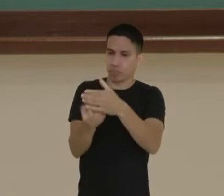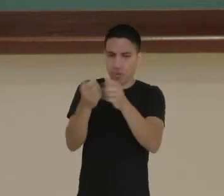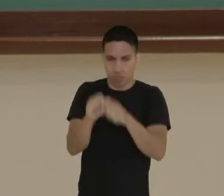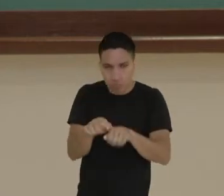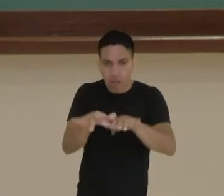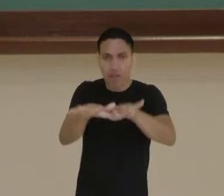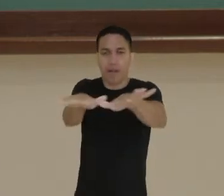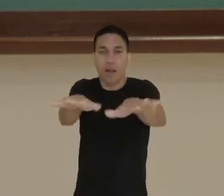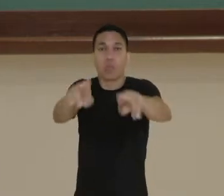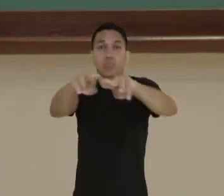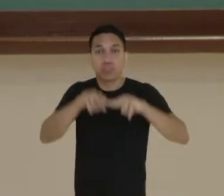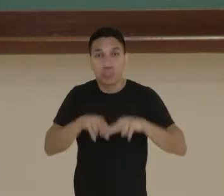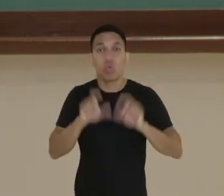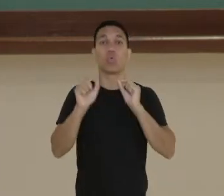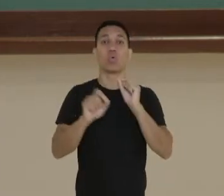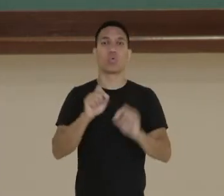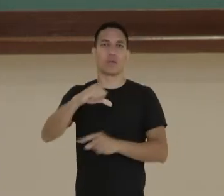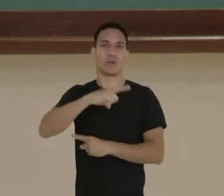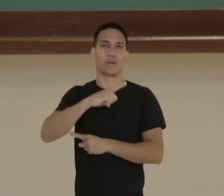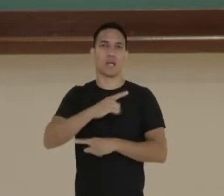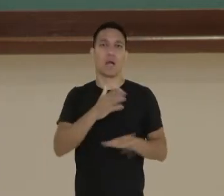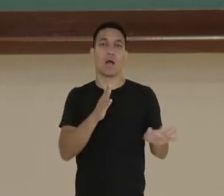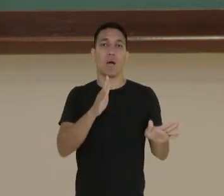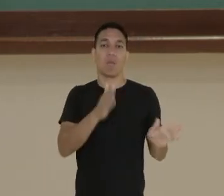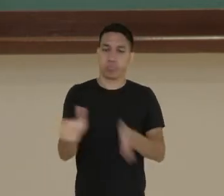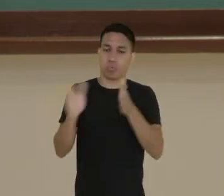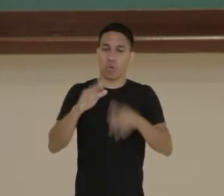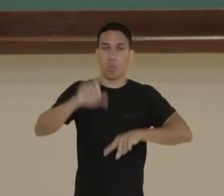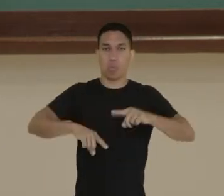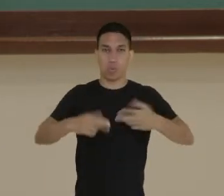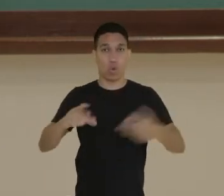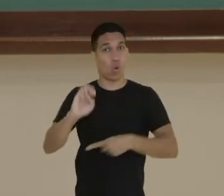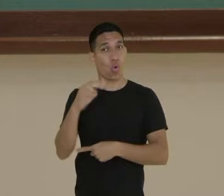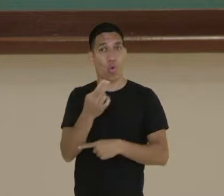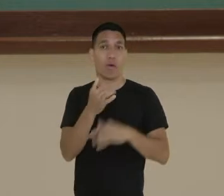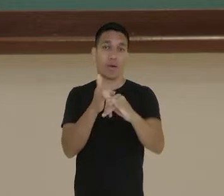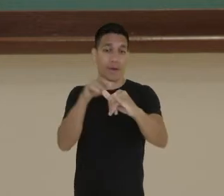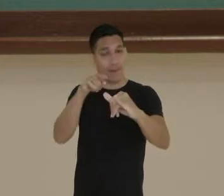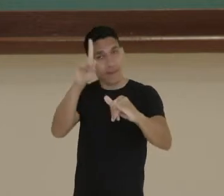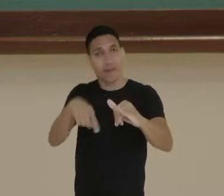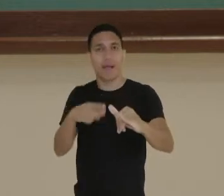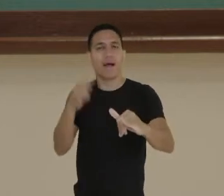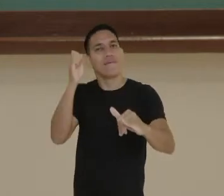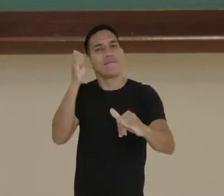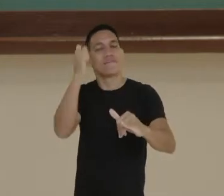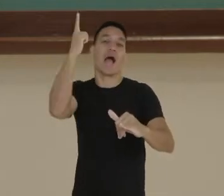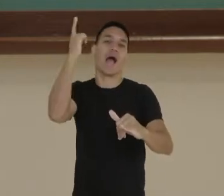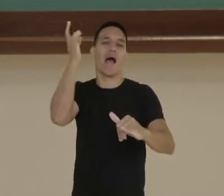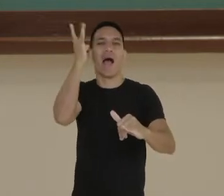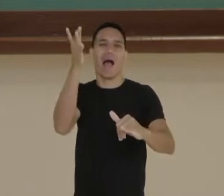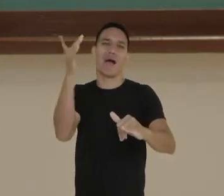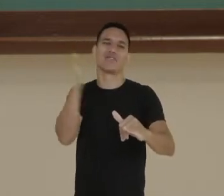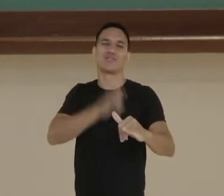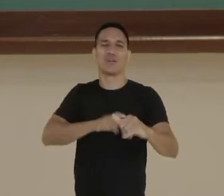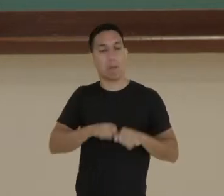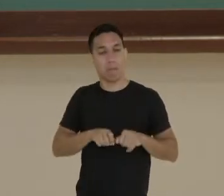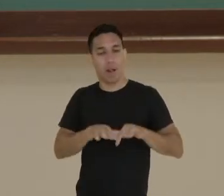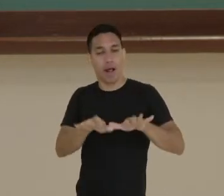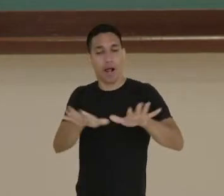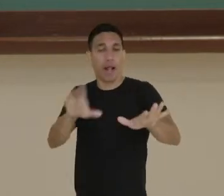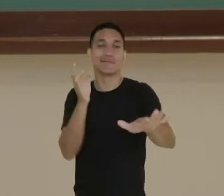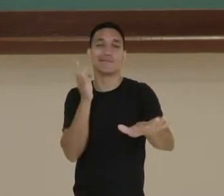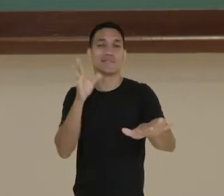um produto ou, no caso, na situação, a energia. E a energia elétrica, ela tem essa facilidade de ser transportada de uma maneira muito